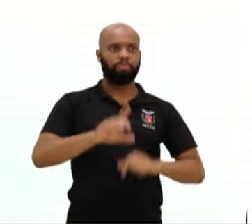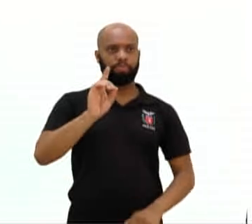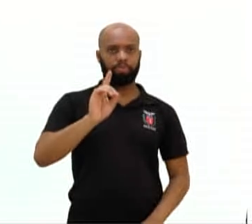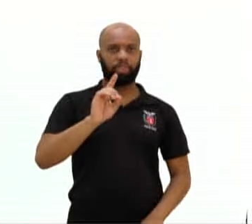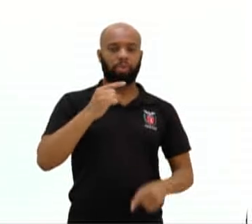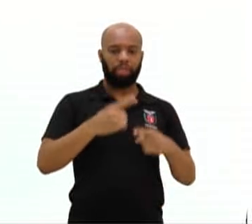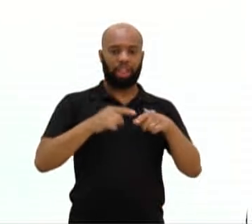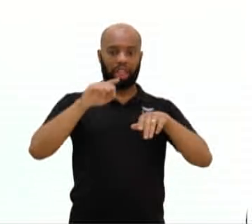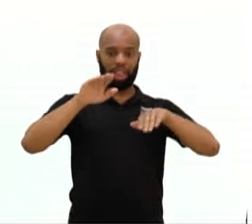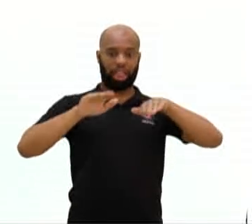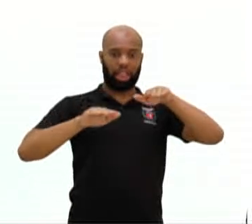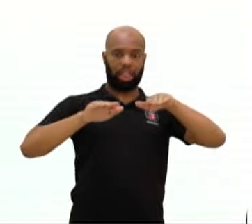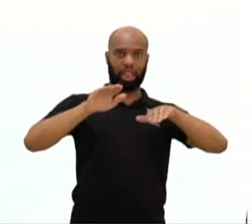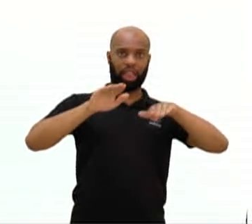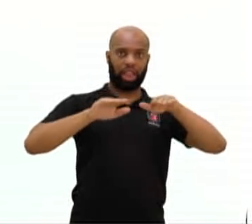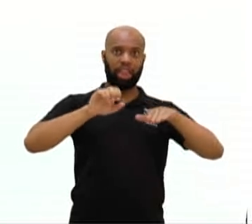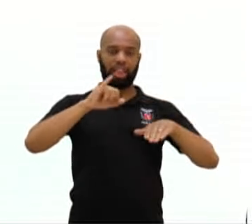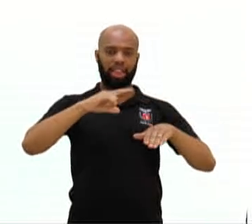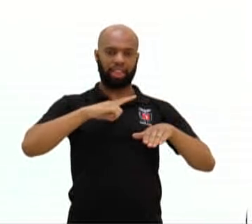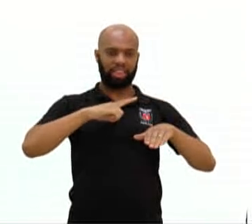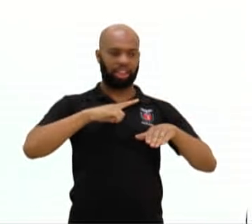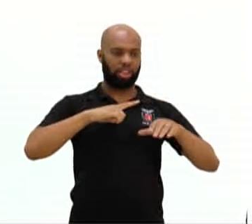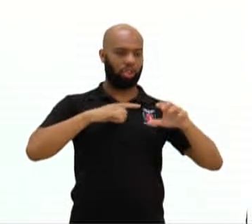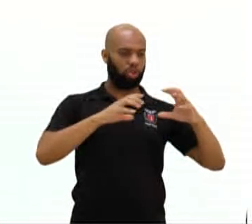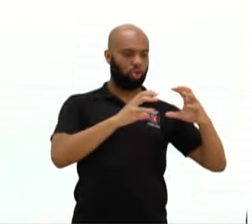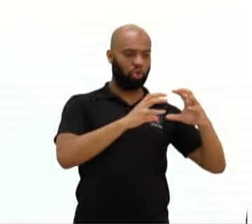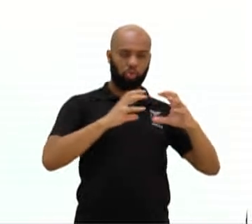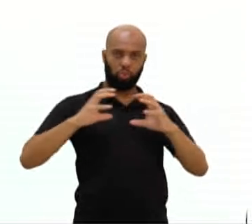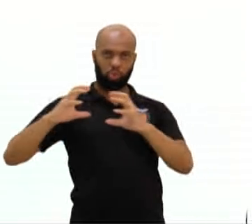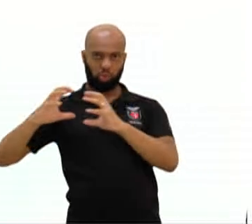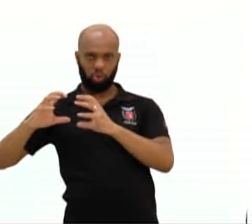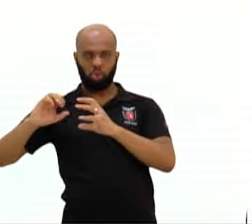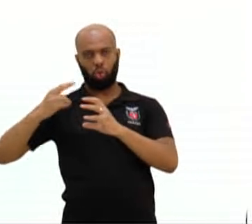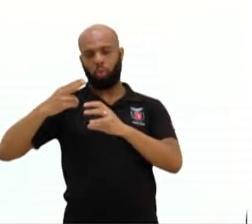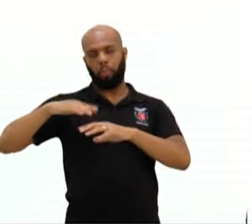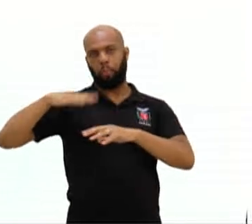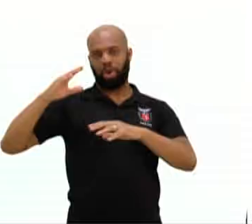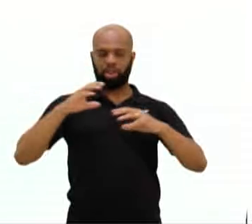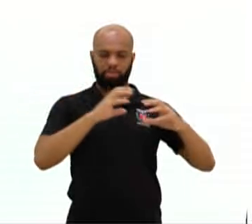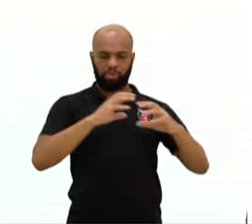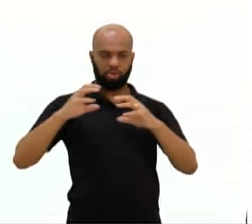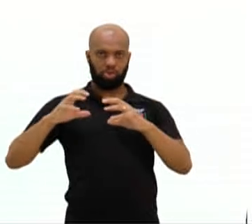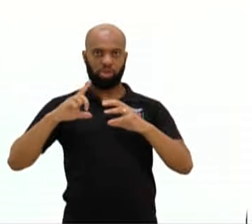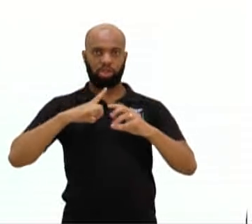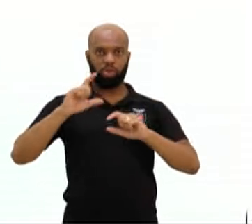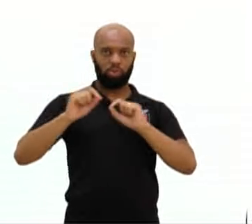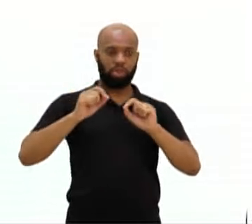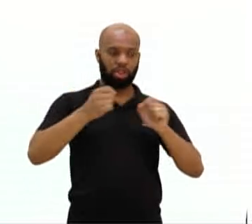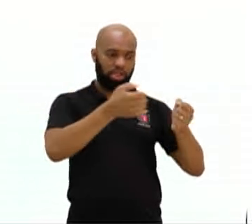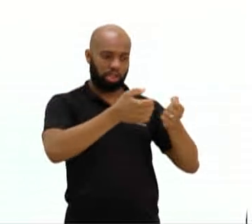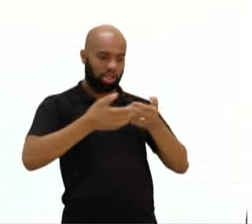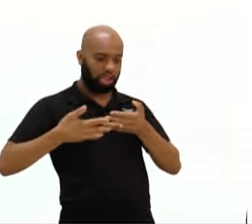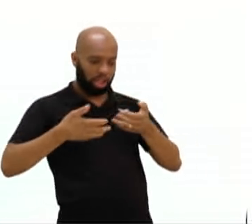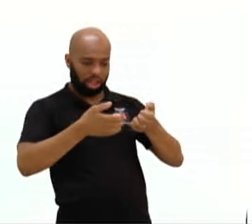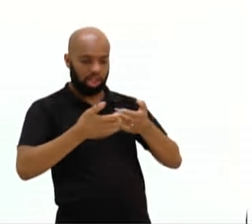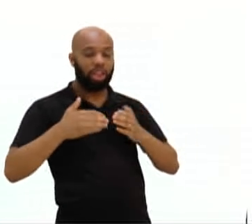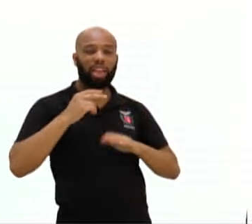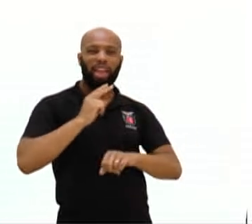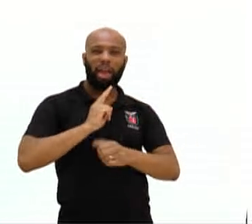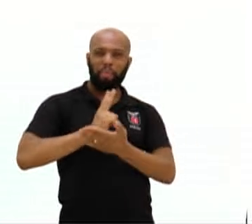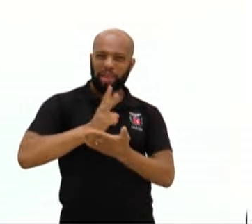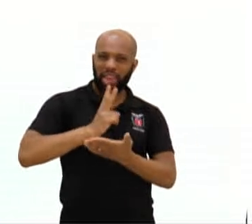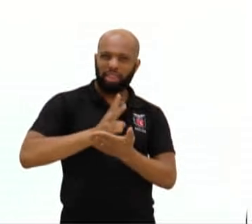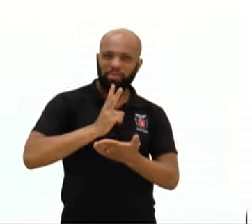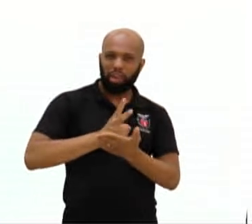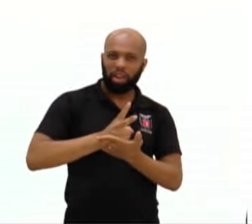equilíbrio térmico ele é atingido quando dois ou mais corpos recebem a mesma quantidade de calor?